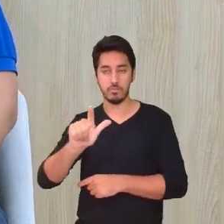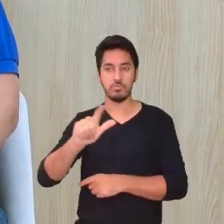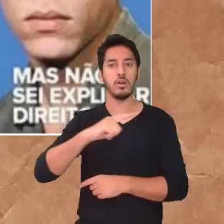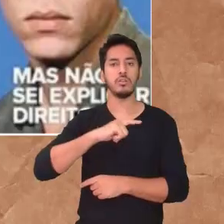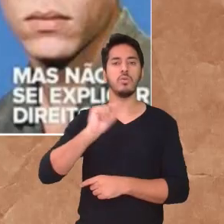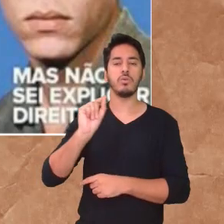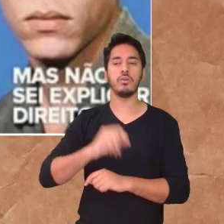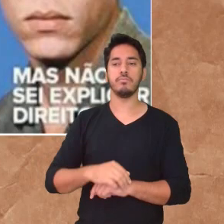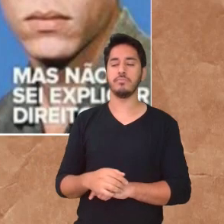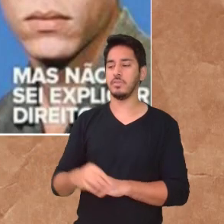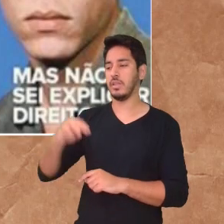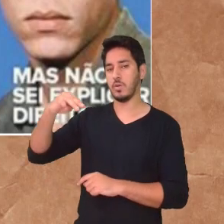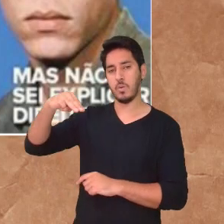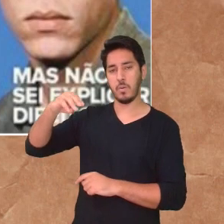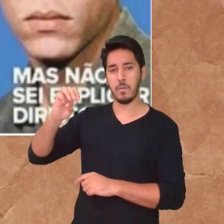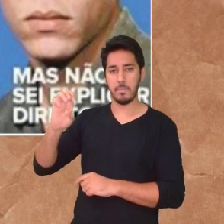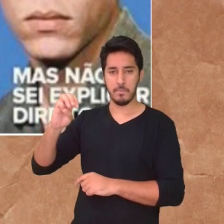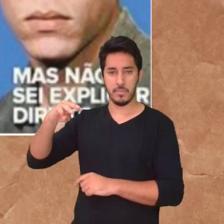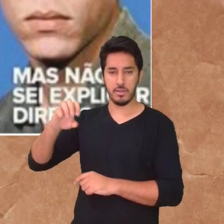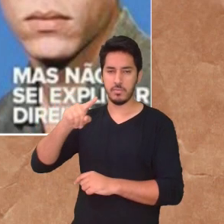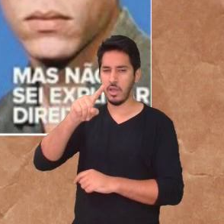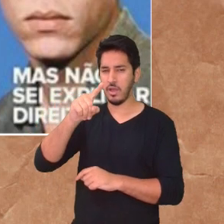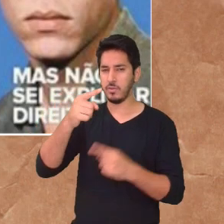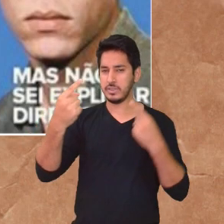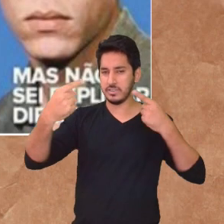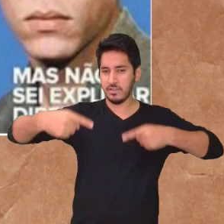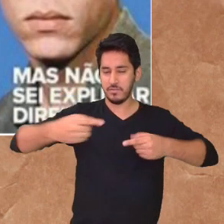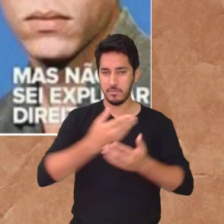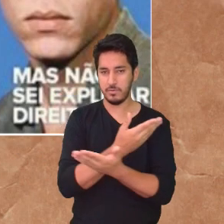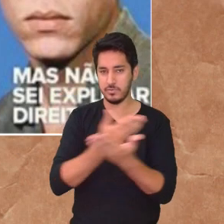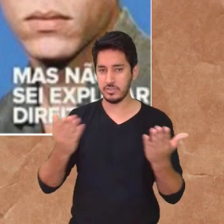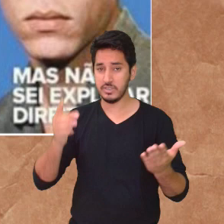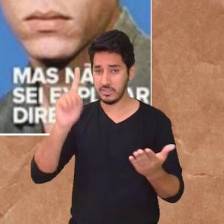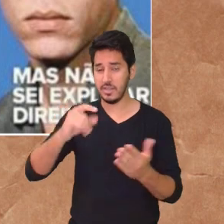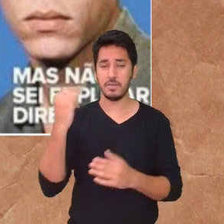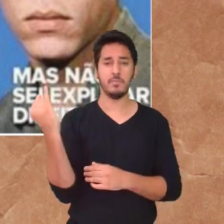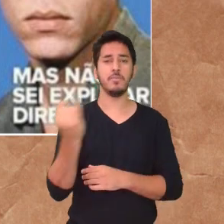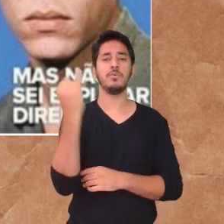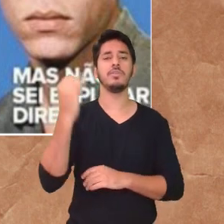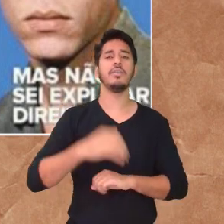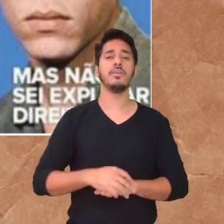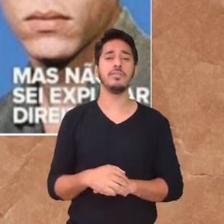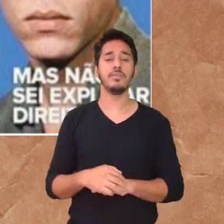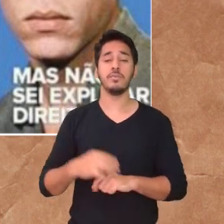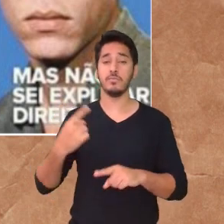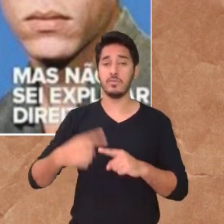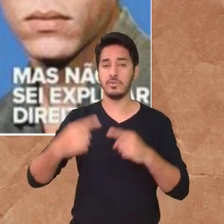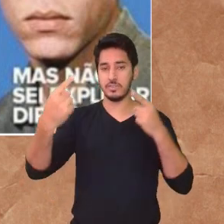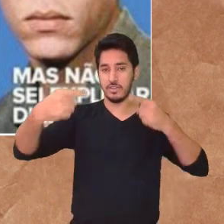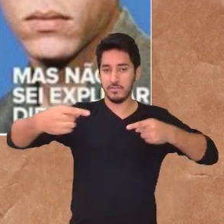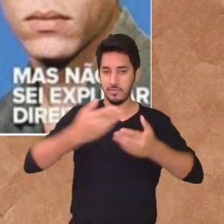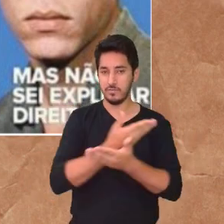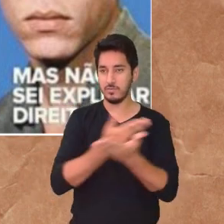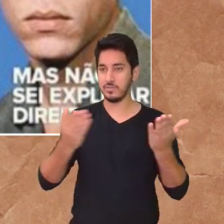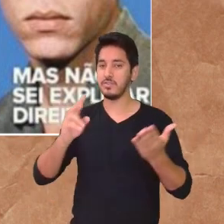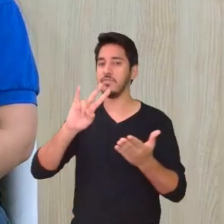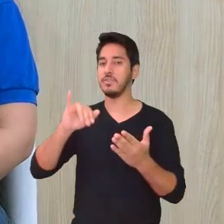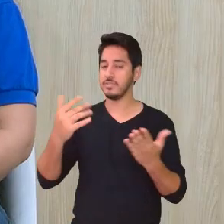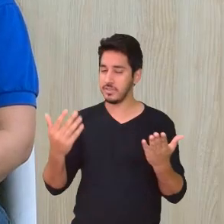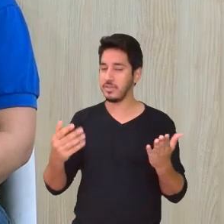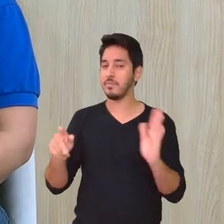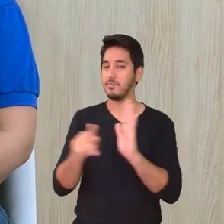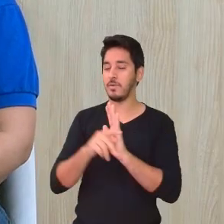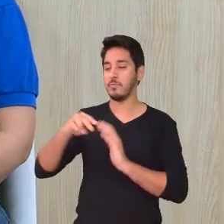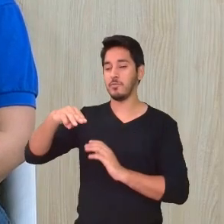meme. Então, para o desafio de vocês, é importante isso, porque o desafio deles, Tiago, vai ser alguma coisa com meme,